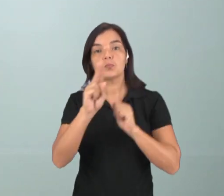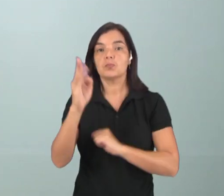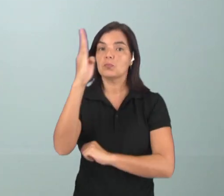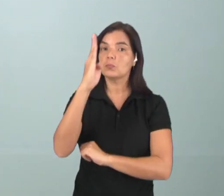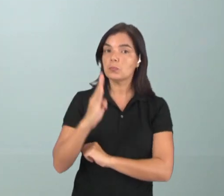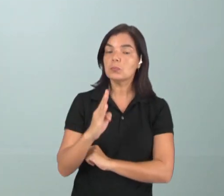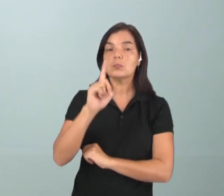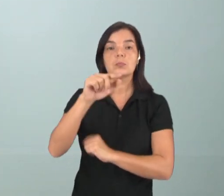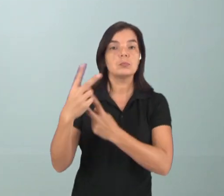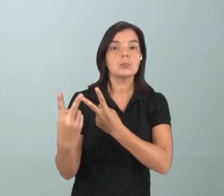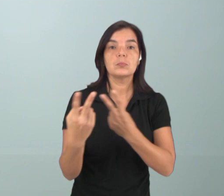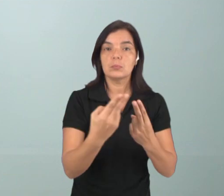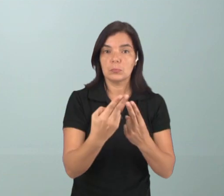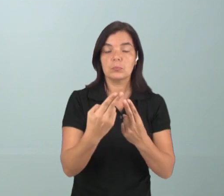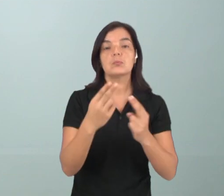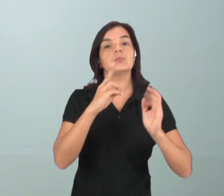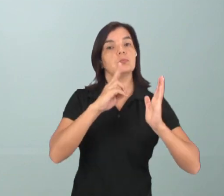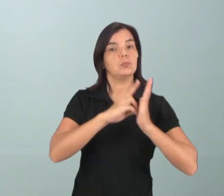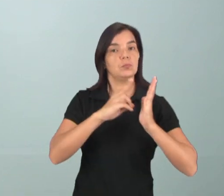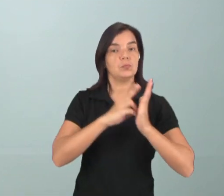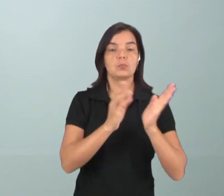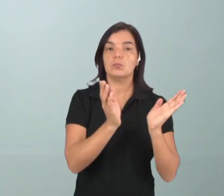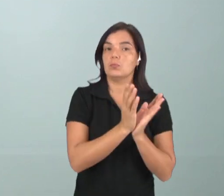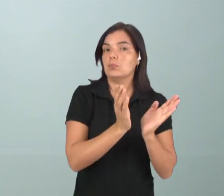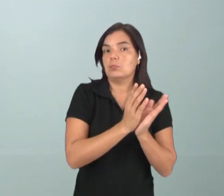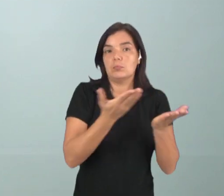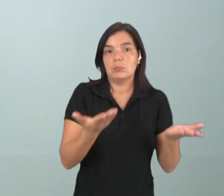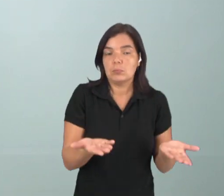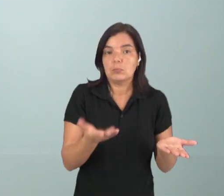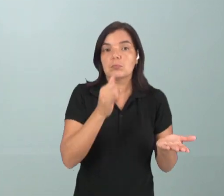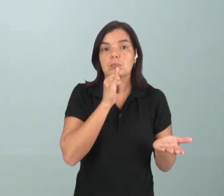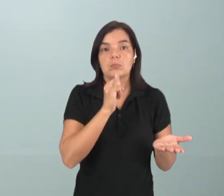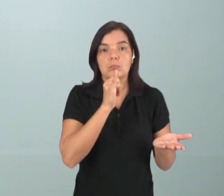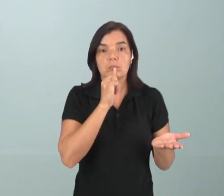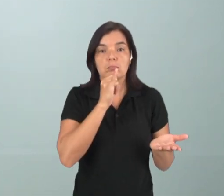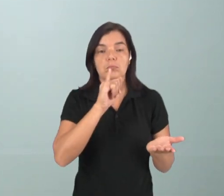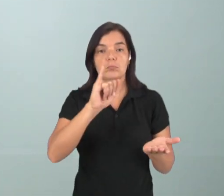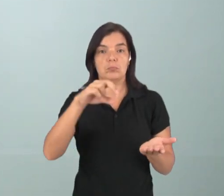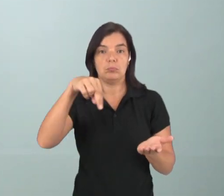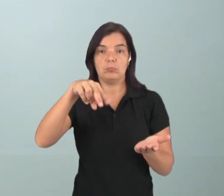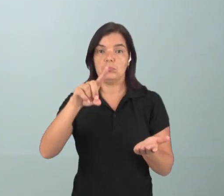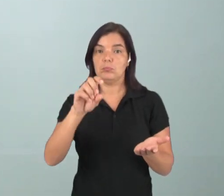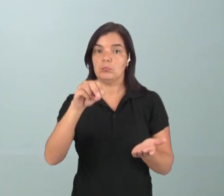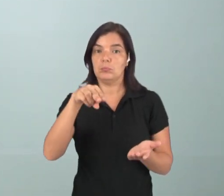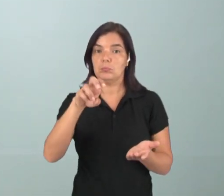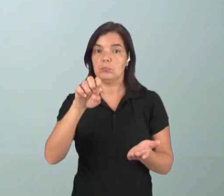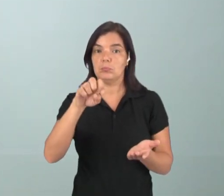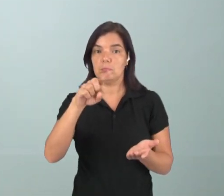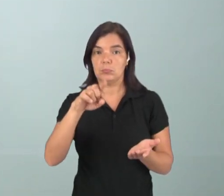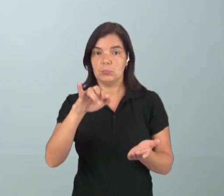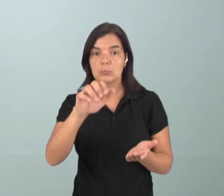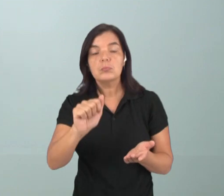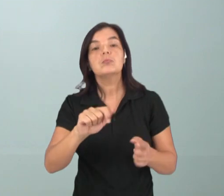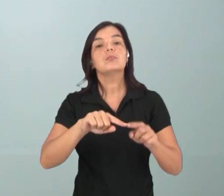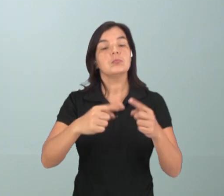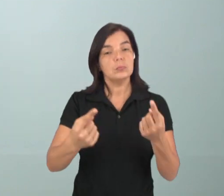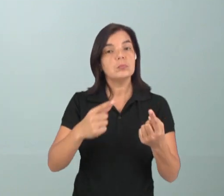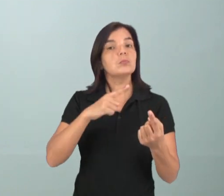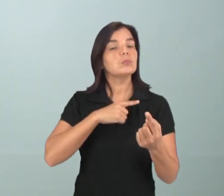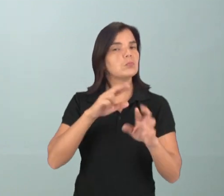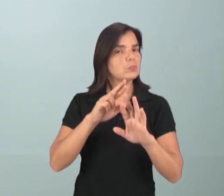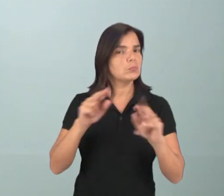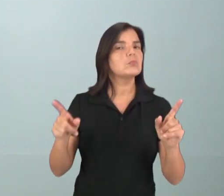brasileiras são iguais às tribos, por exemplo, da Indonésia, né? Então, eles têm